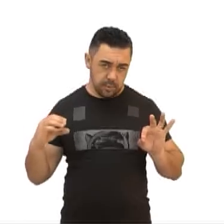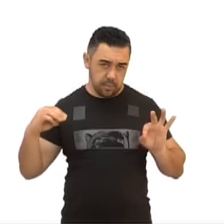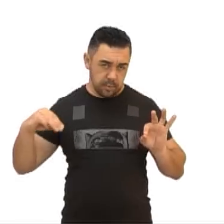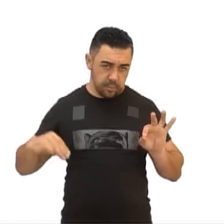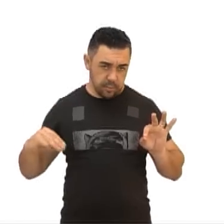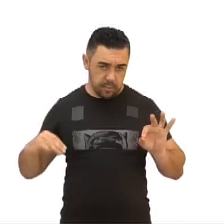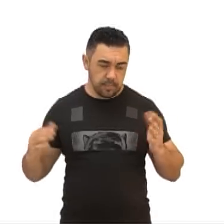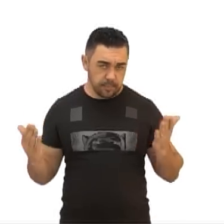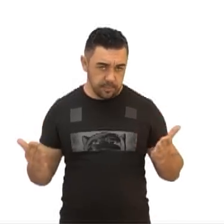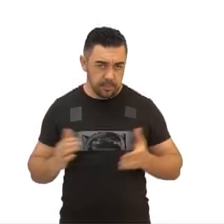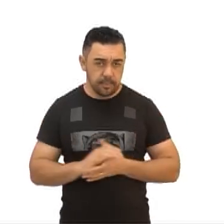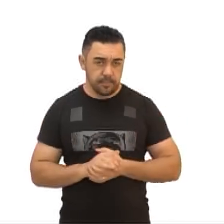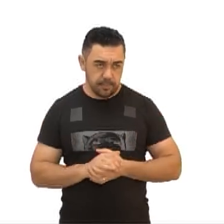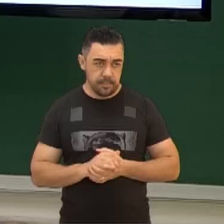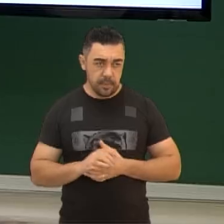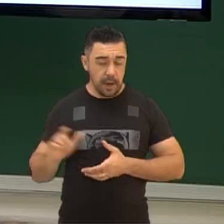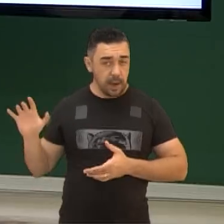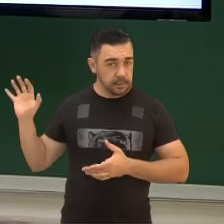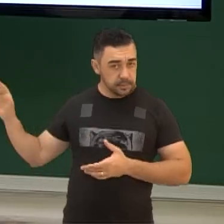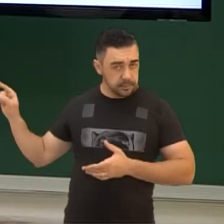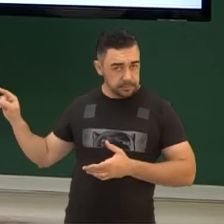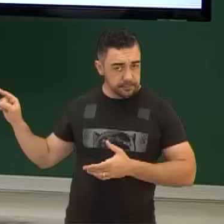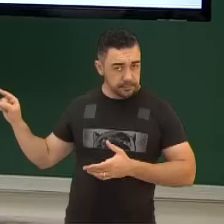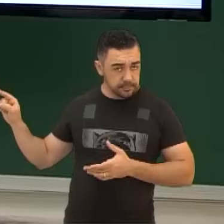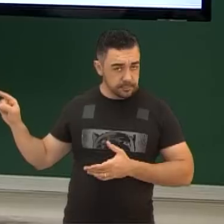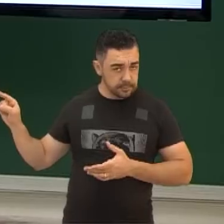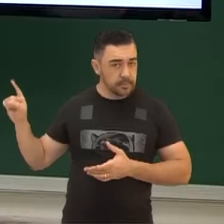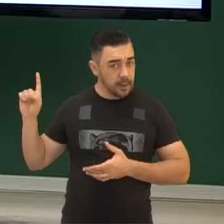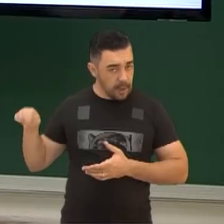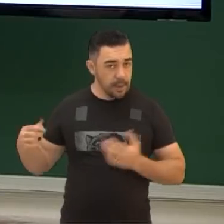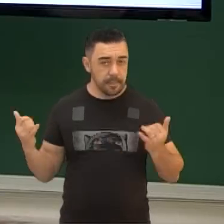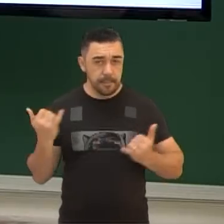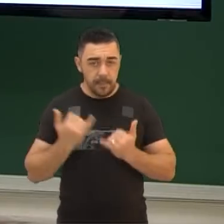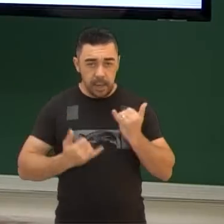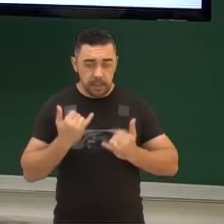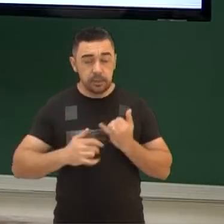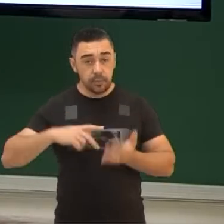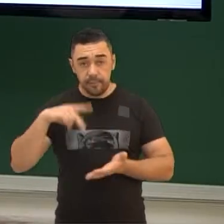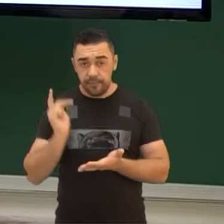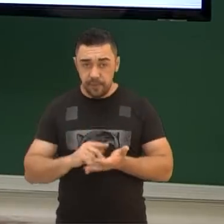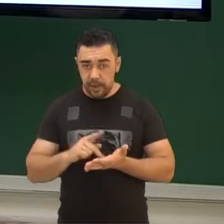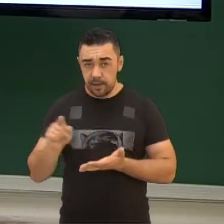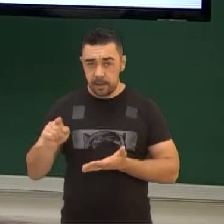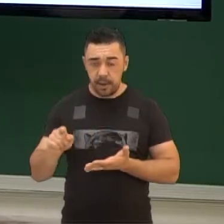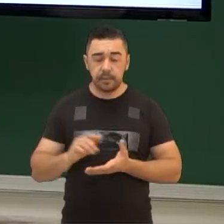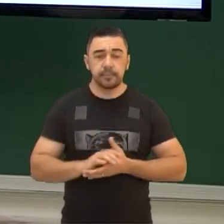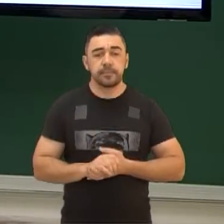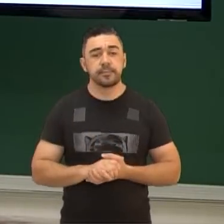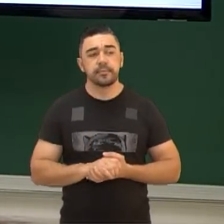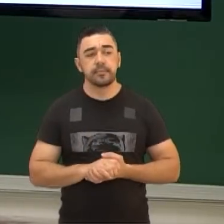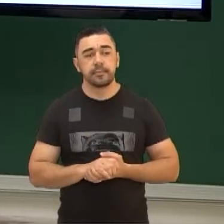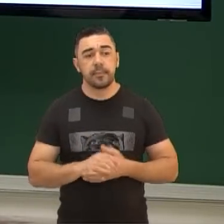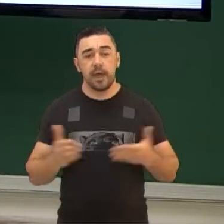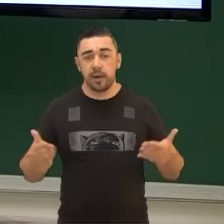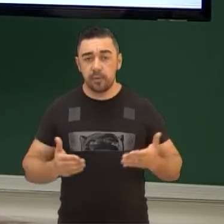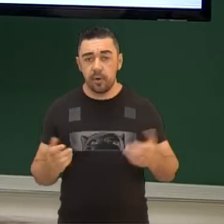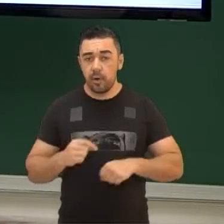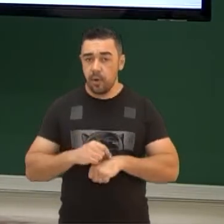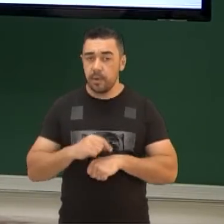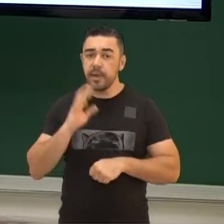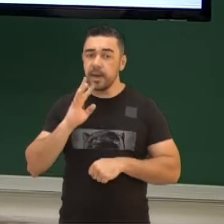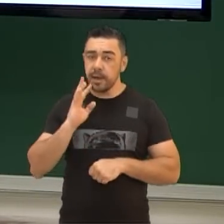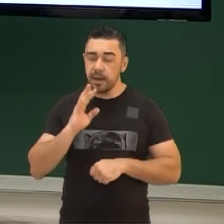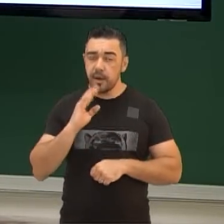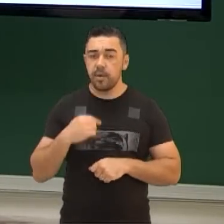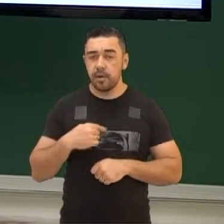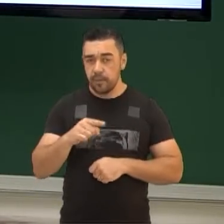de 38 centímetros. Ela vai ficar com essa medida, proporcional ao tamanho real da quadra, tá bom? Então, chegou uma hora bem bacana,